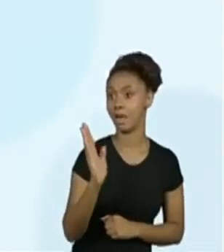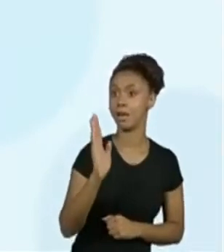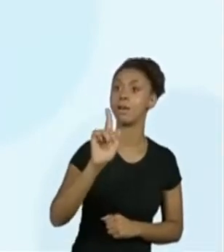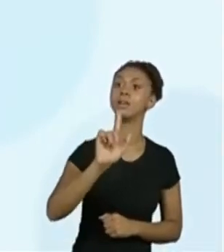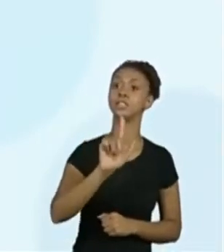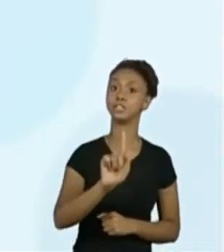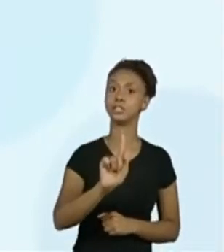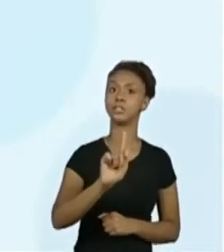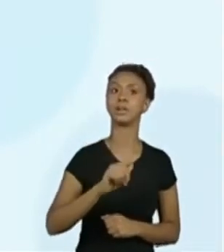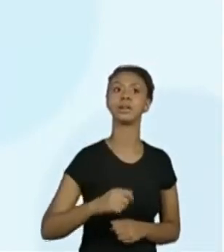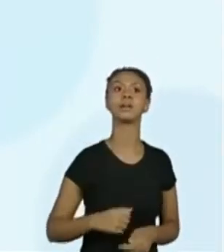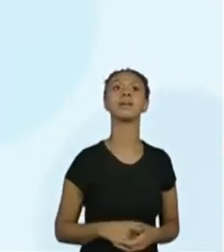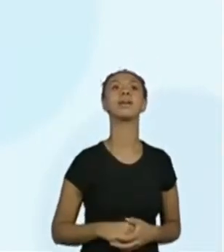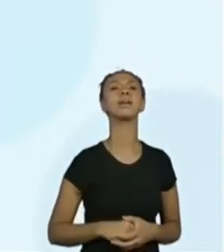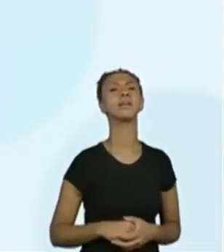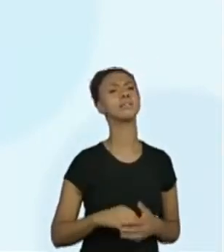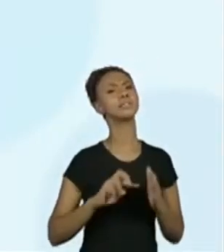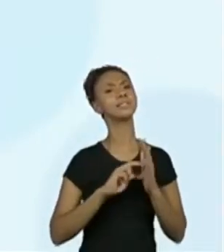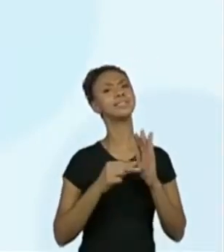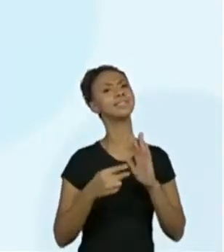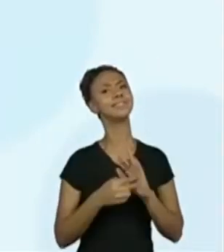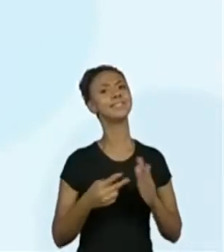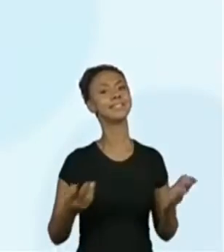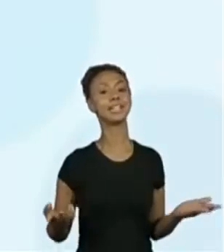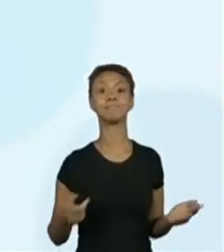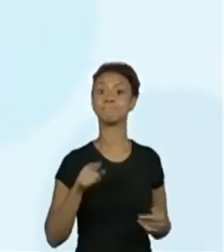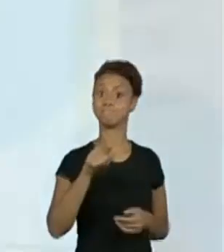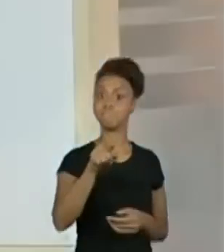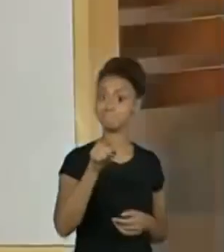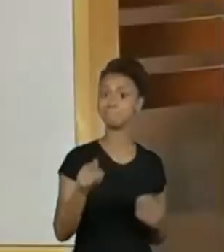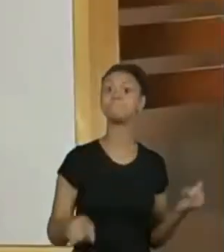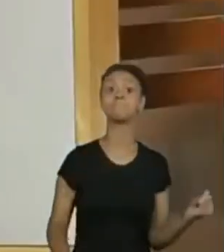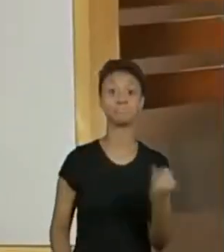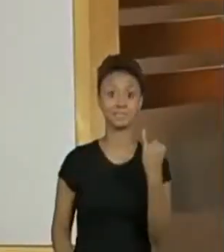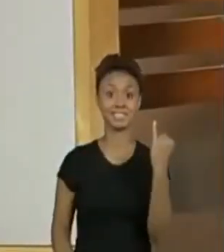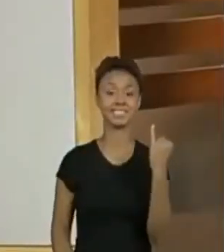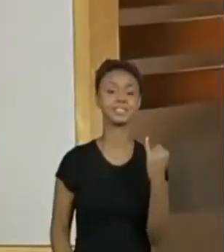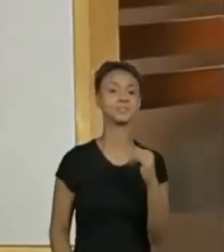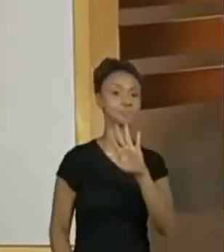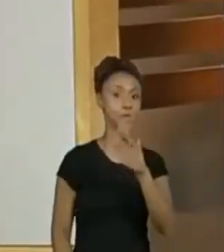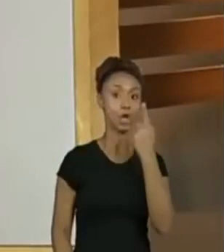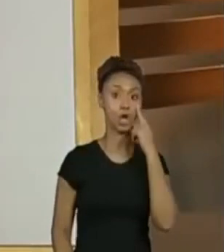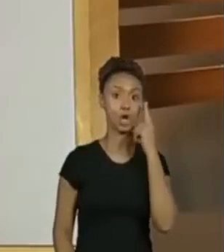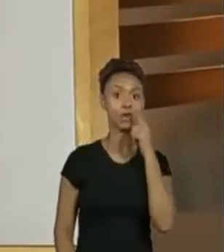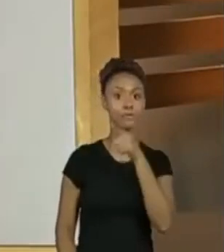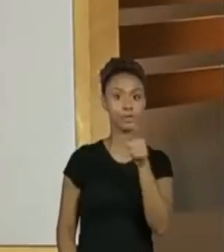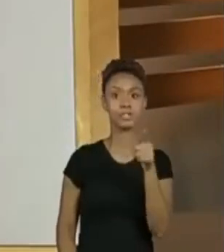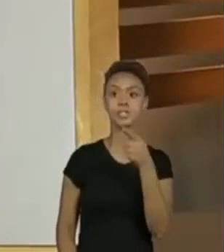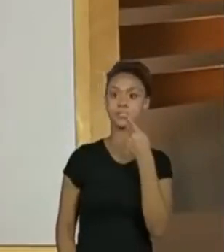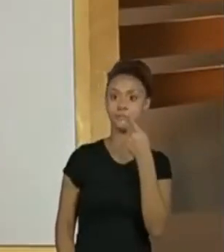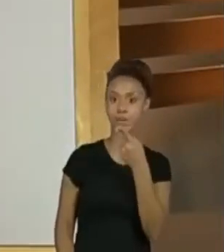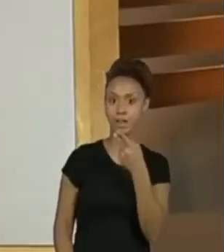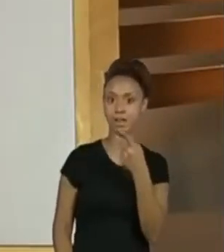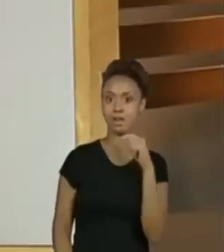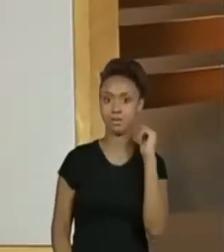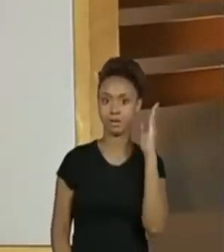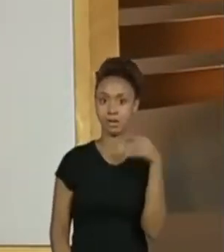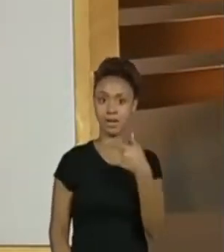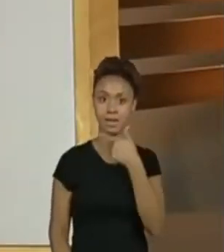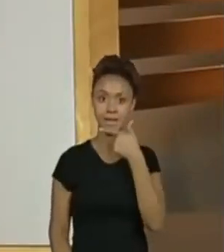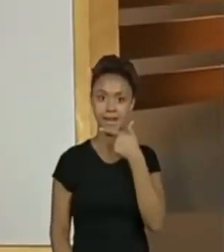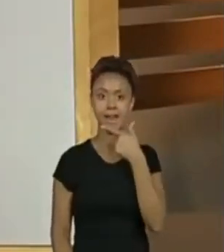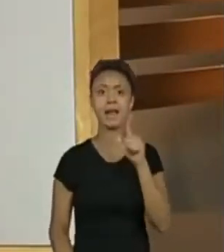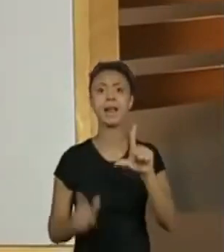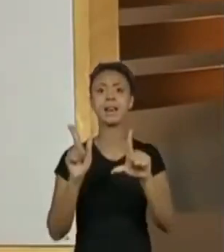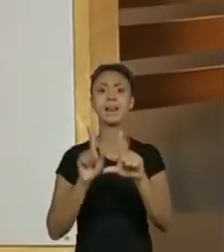G. Ah, o que significa isso, é importante. Vivi? Então, vamos lá. Ó, vocês estão falando para a professora Kelly que o G chamou a